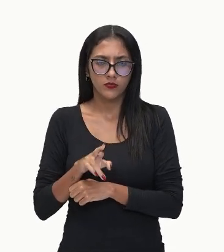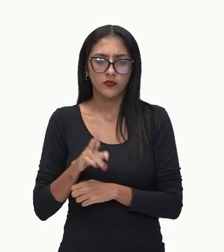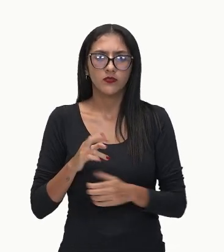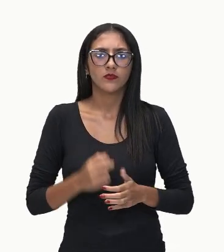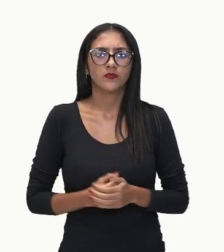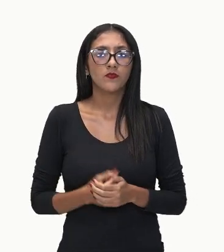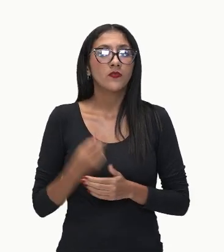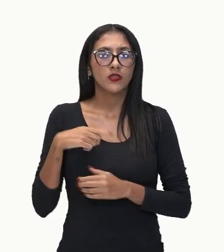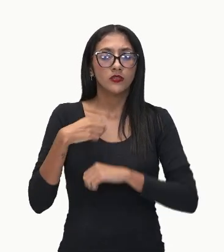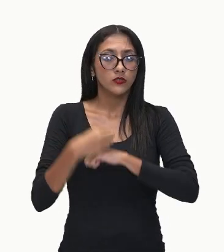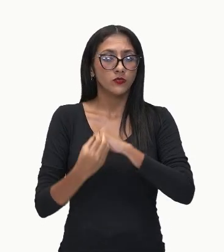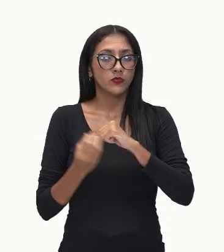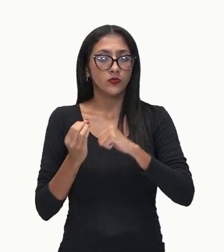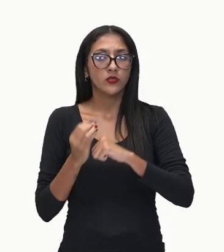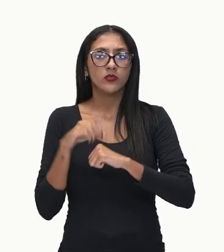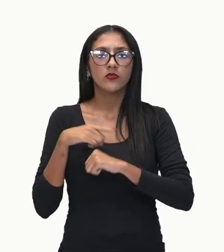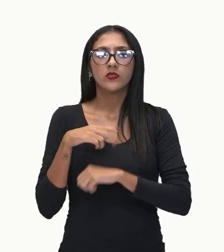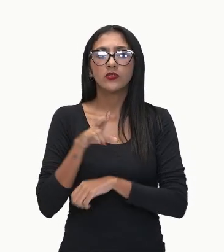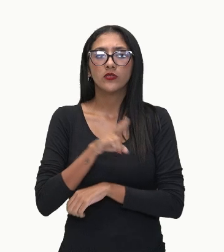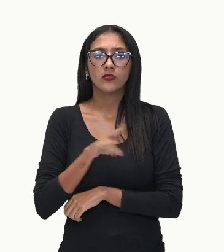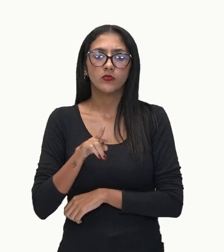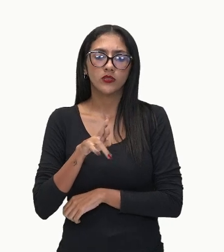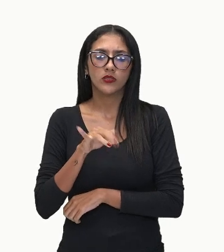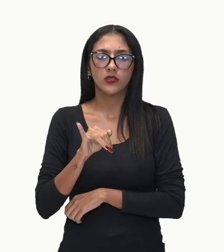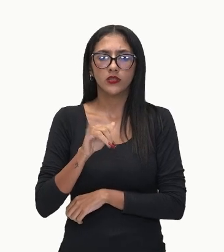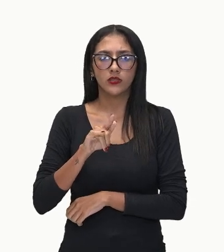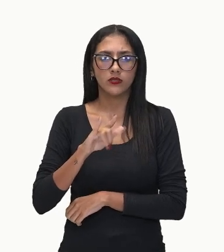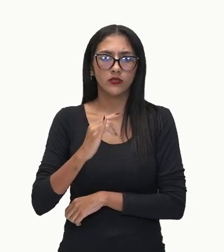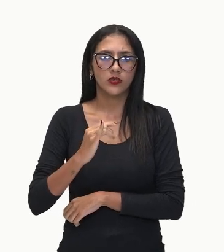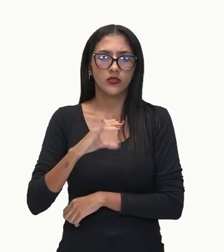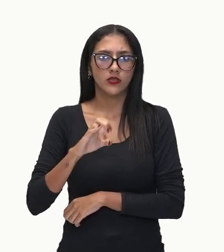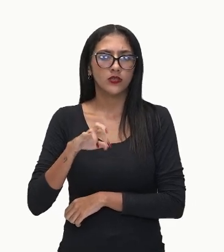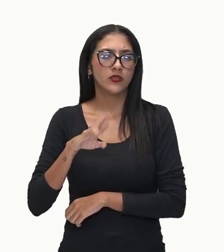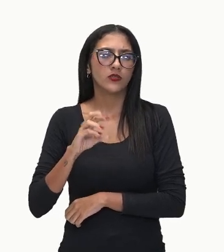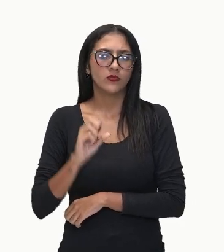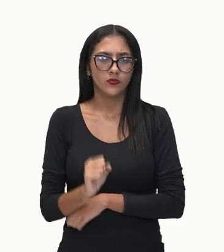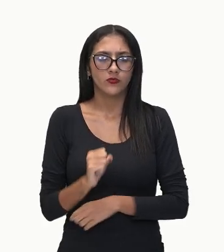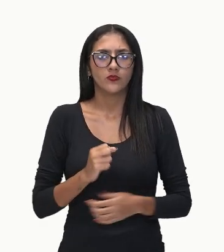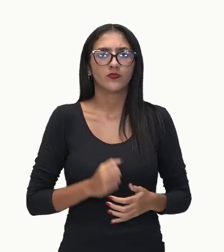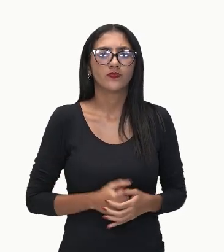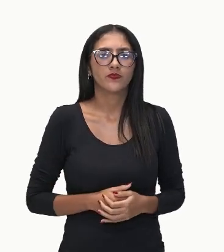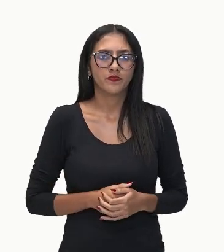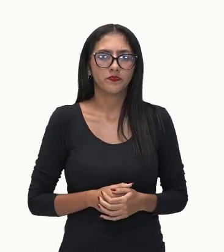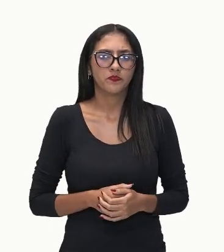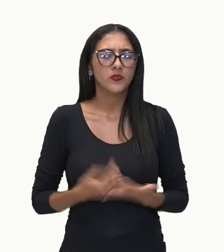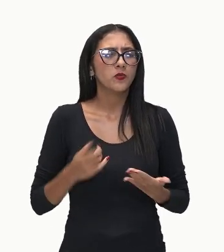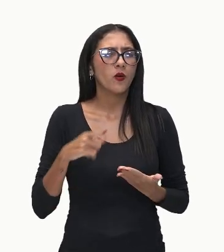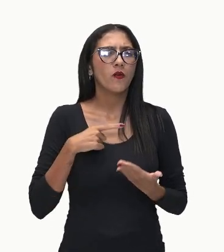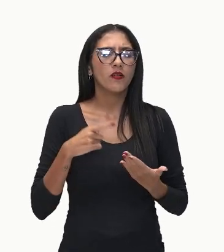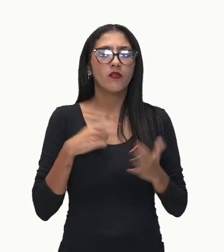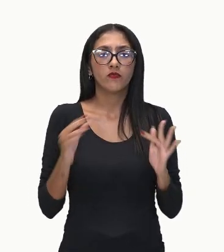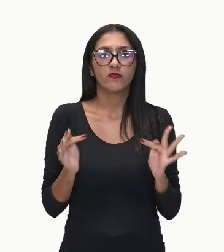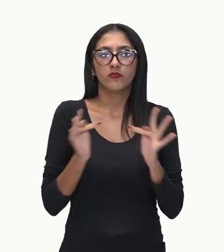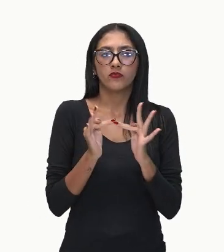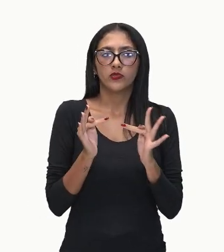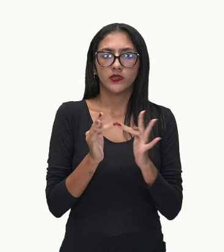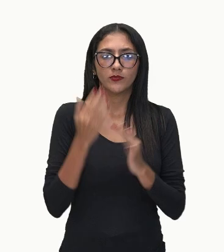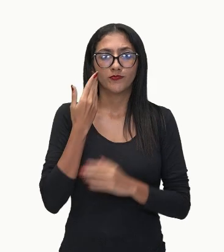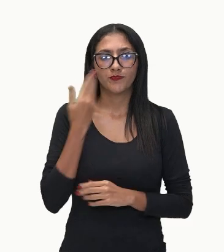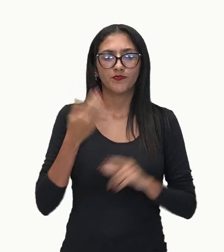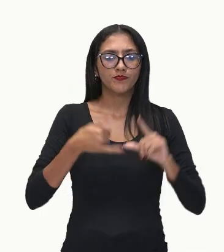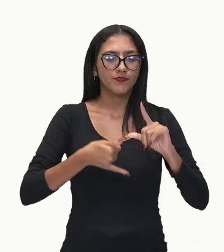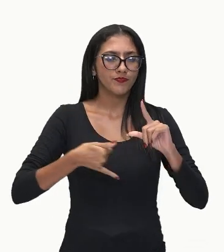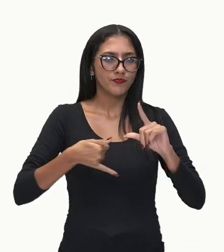aí ela é chamada de triglicerídeos. As funções dos lipídios, tá aqui, olha,